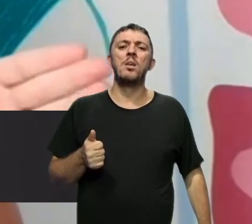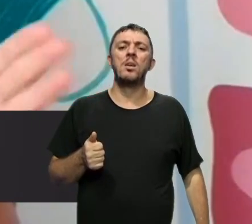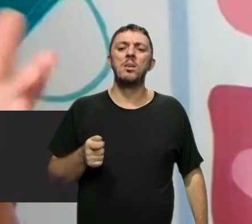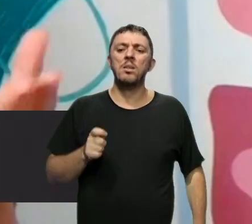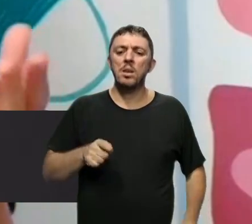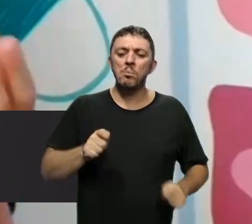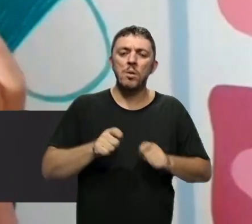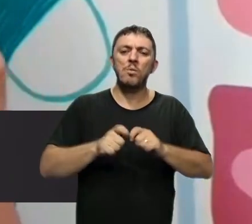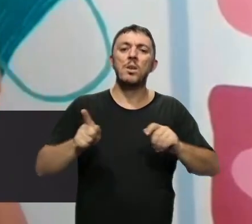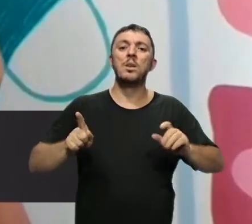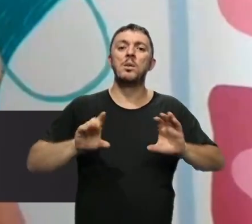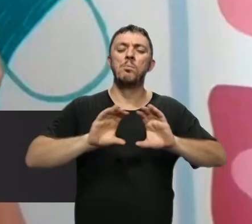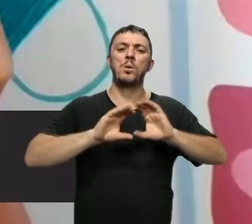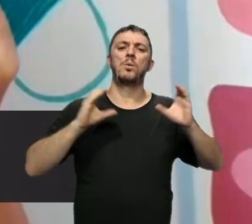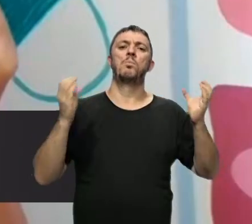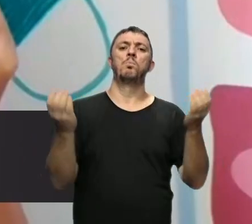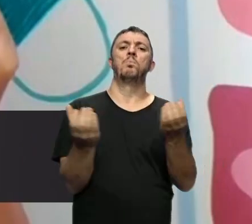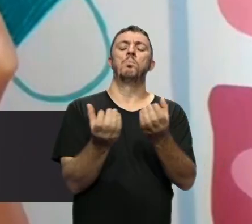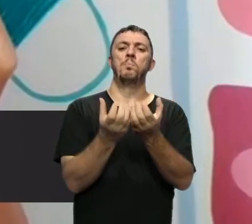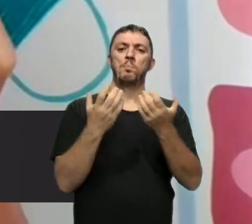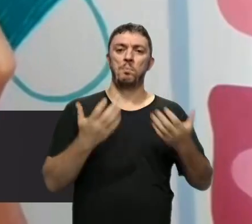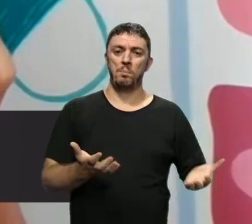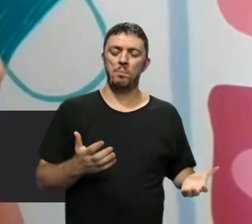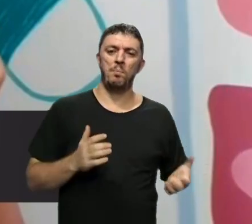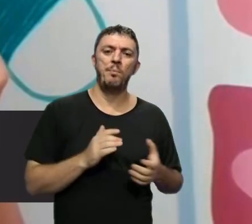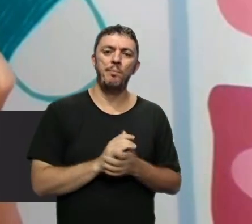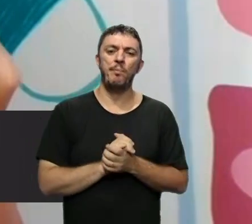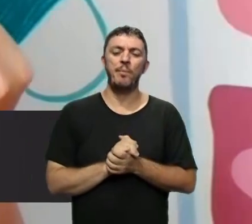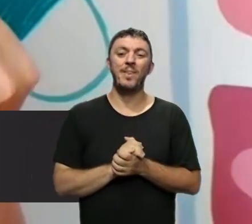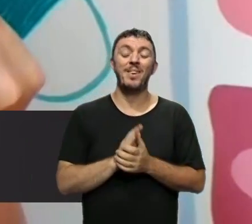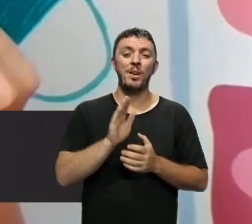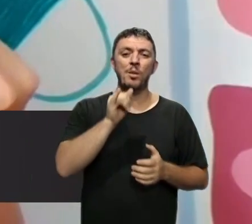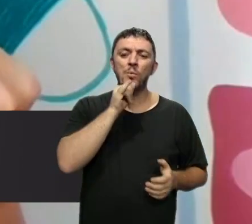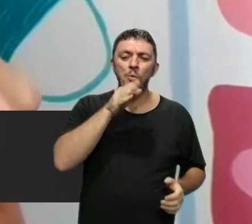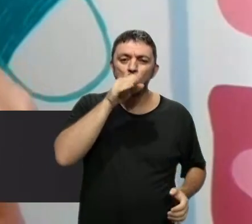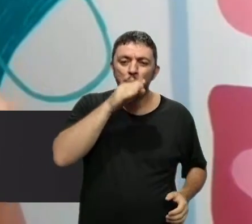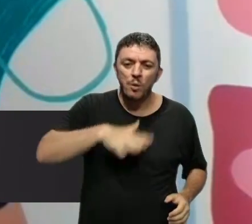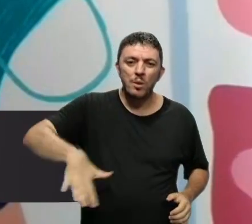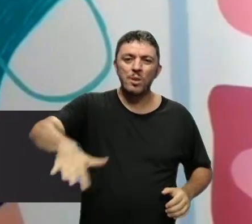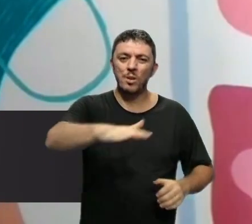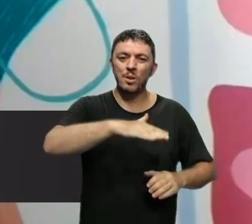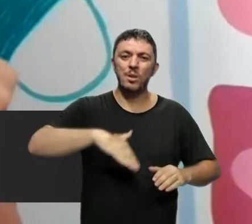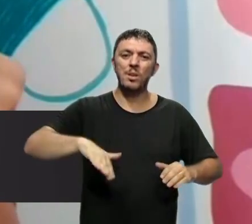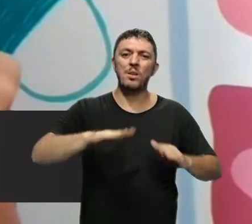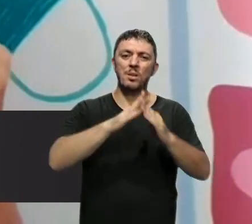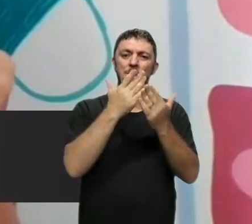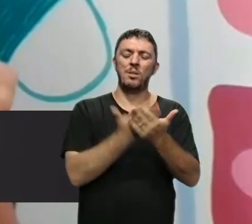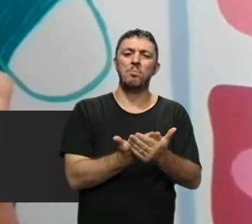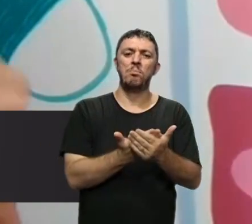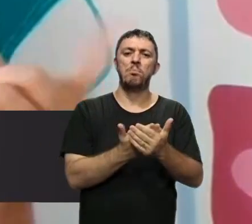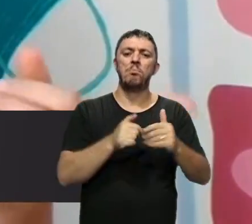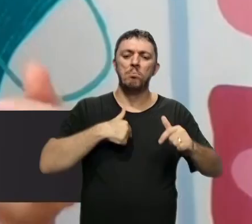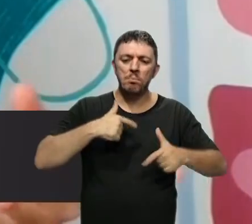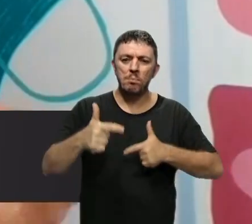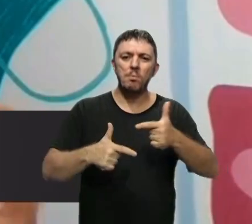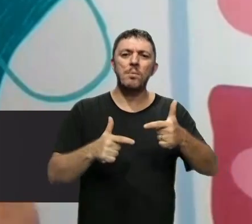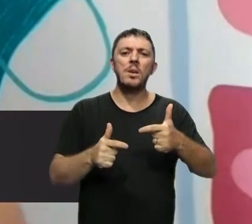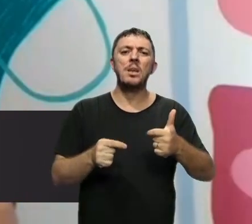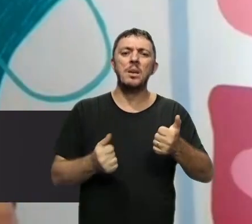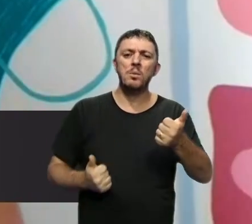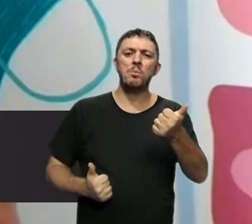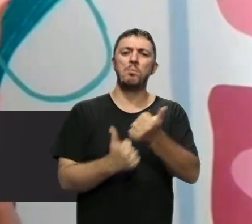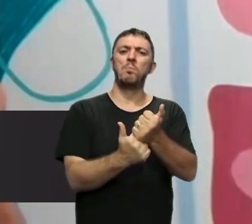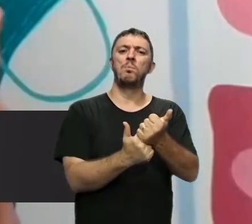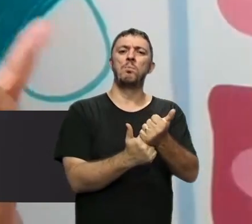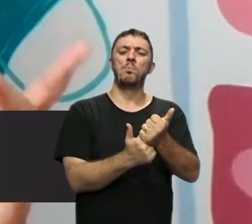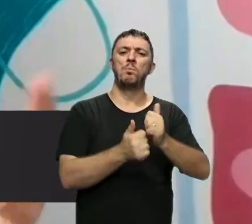para a comunidade. Então, os funcionários da escola que trabalham no apoio começaram a passar ali e ver e